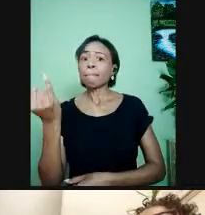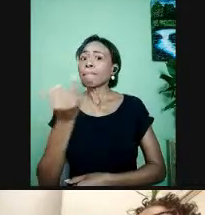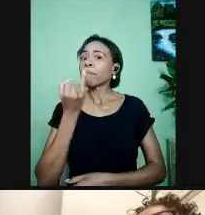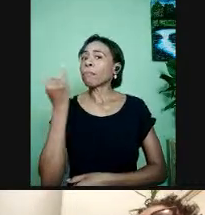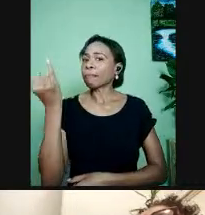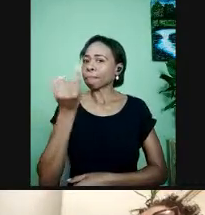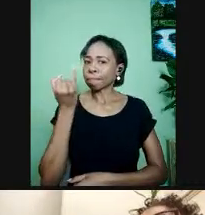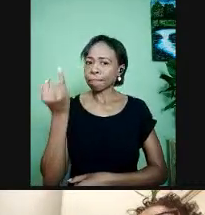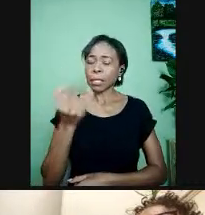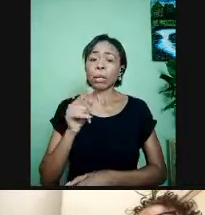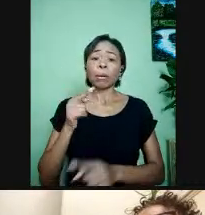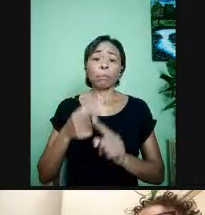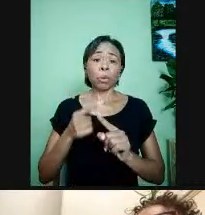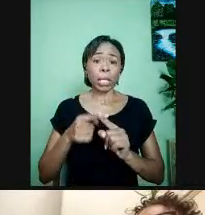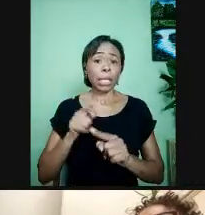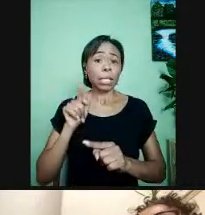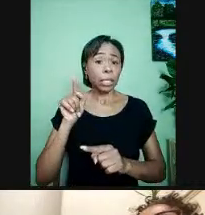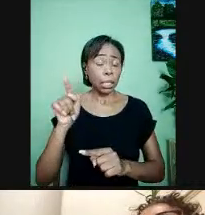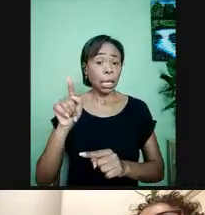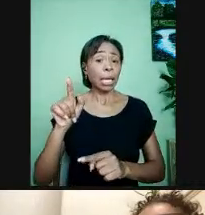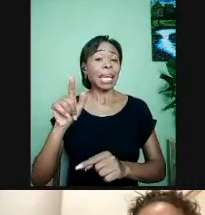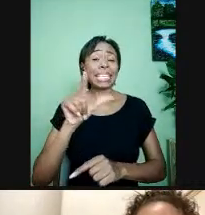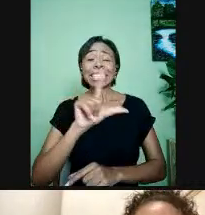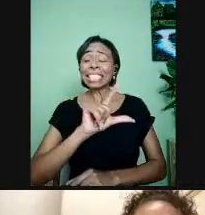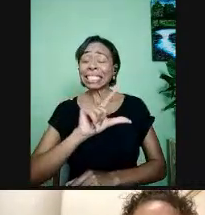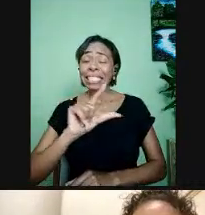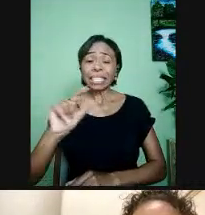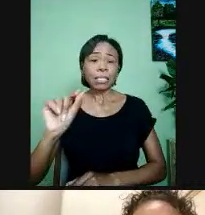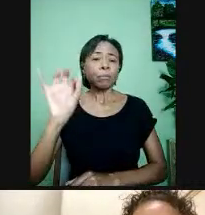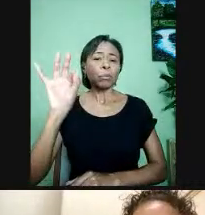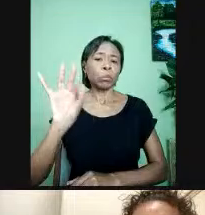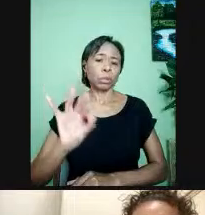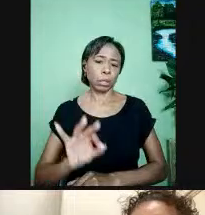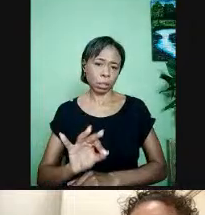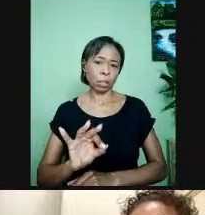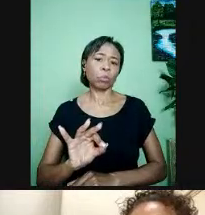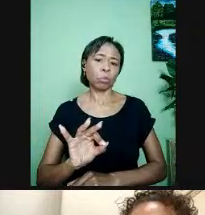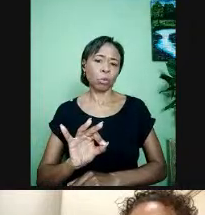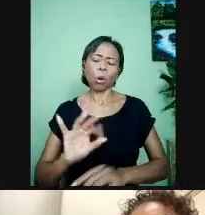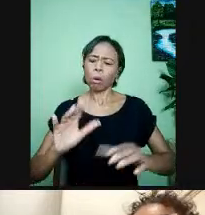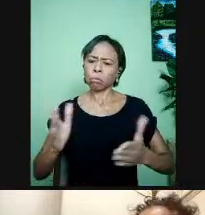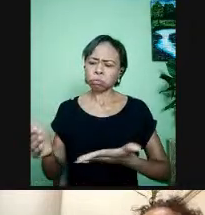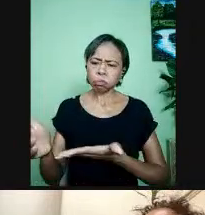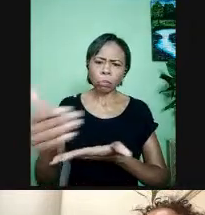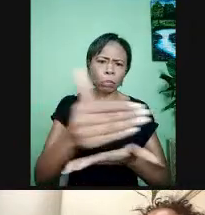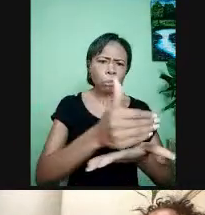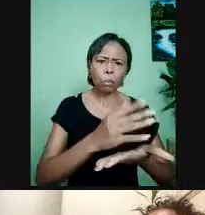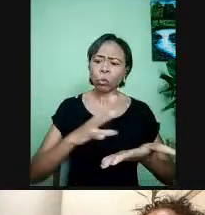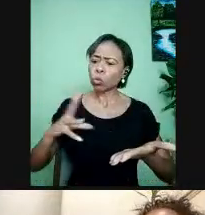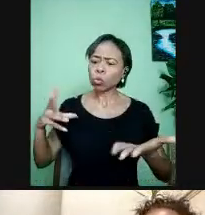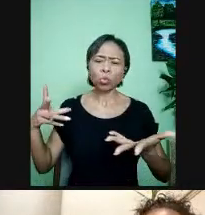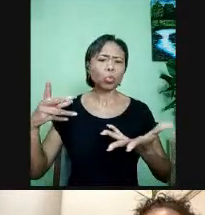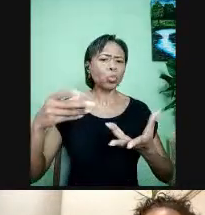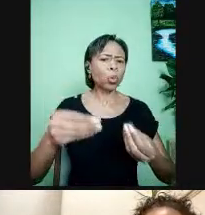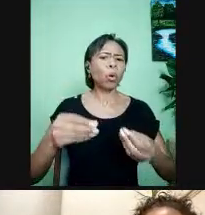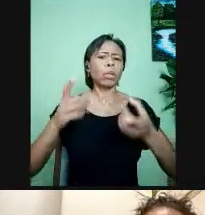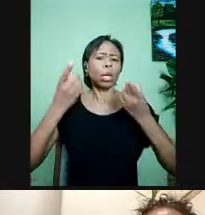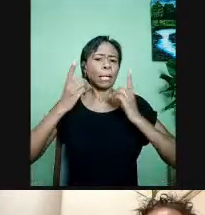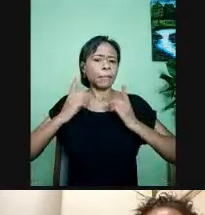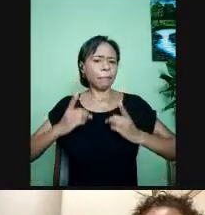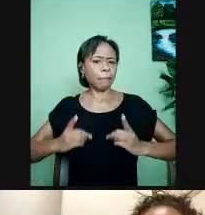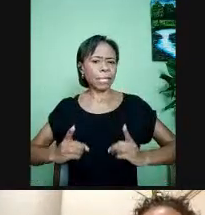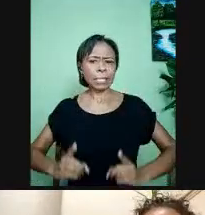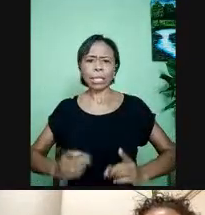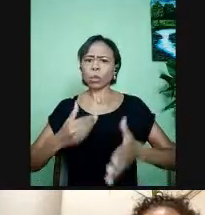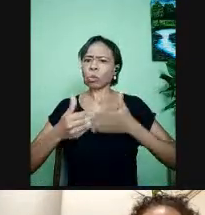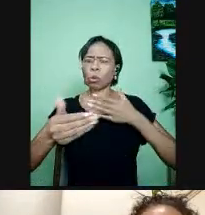a Expo ela é 100% pensada, e como a gente consegue acolher ali todos os PCDs, todos, sem exceção.